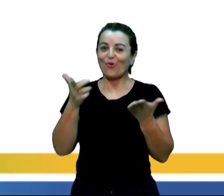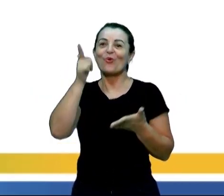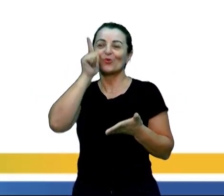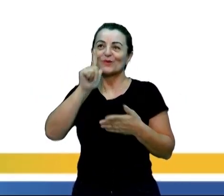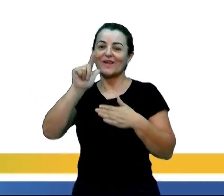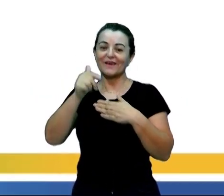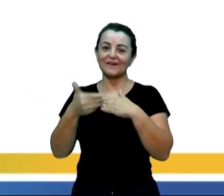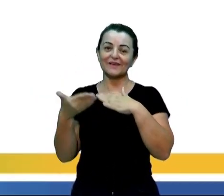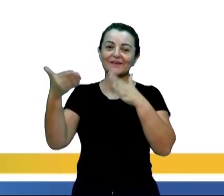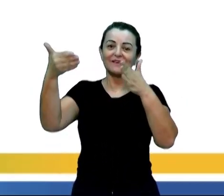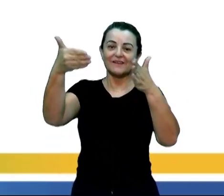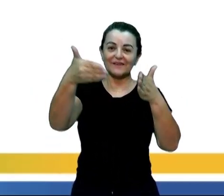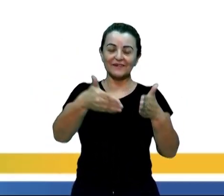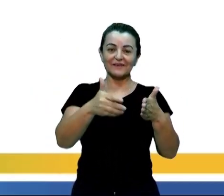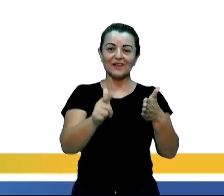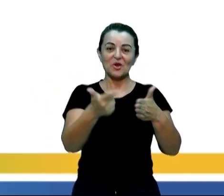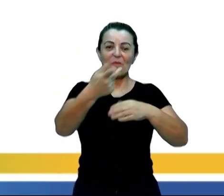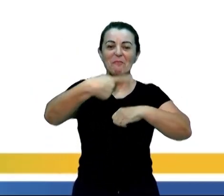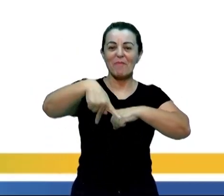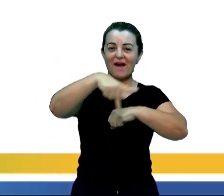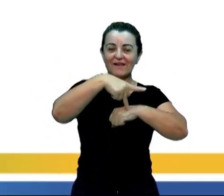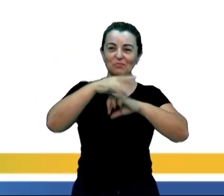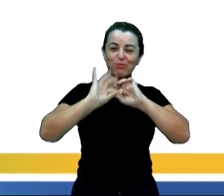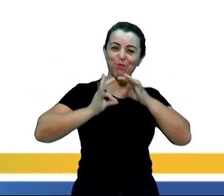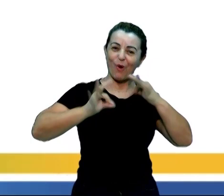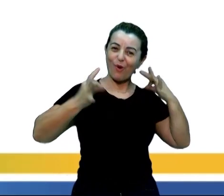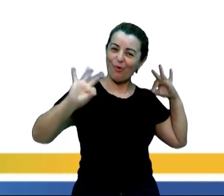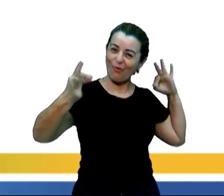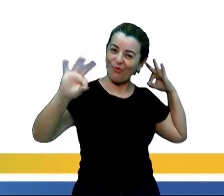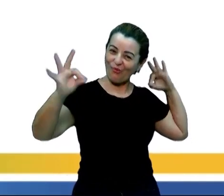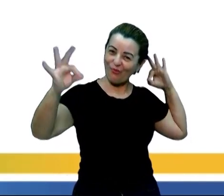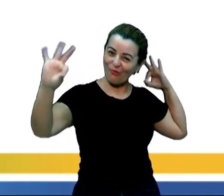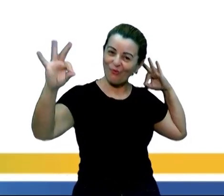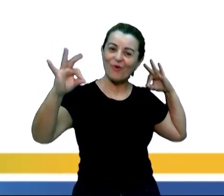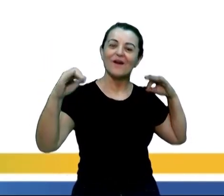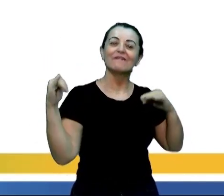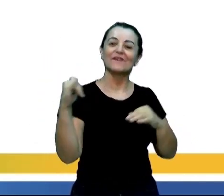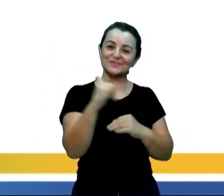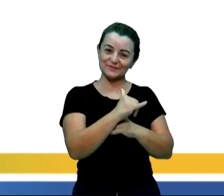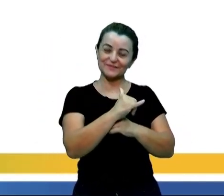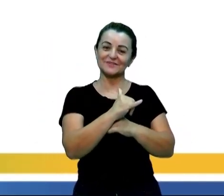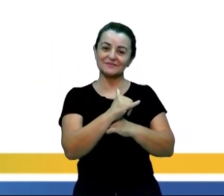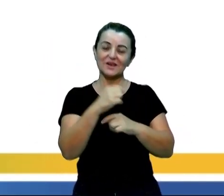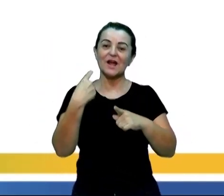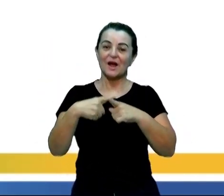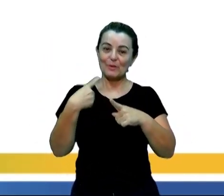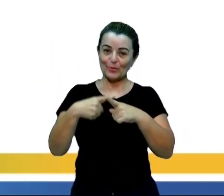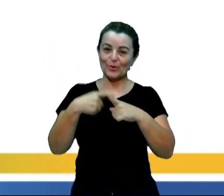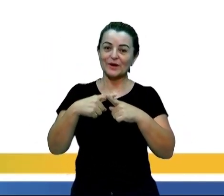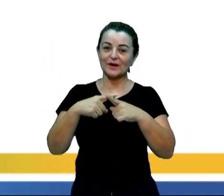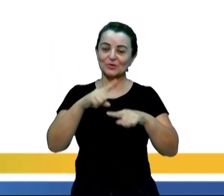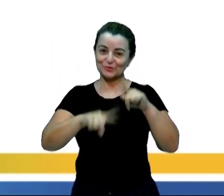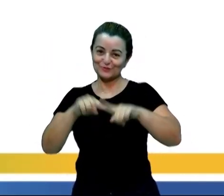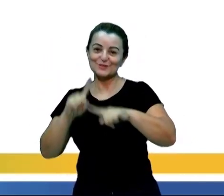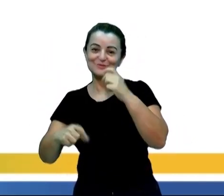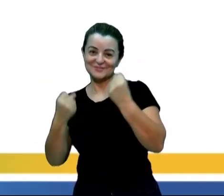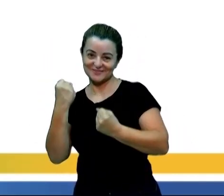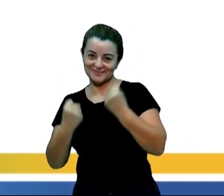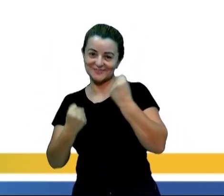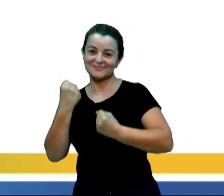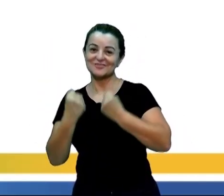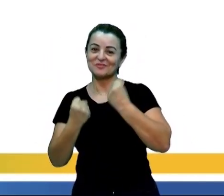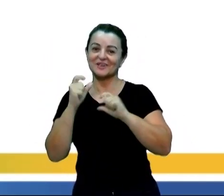nós conseguimos viajar para países mais distantes, para lugares mais próximos, porque os meios de transporte estão cada vez